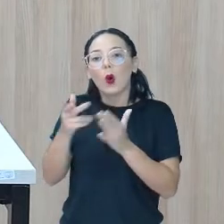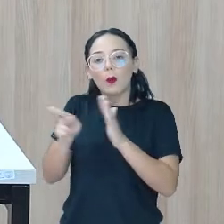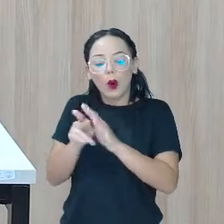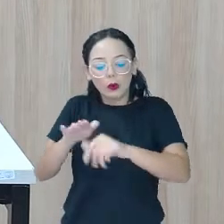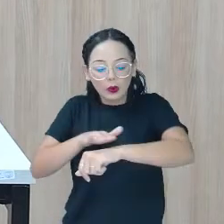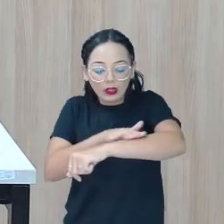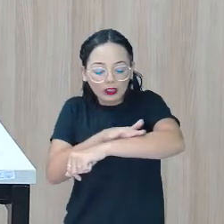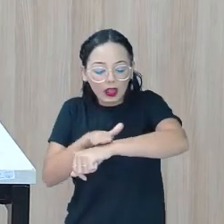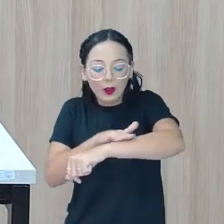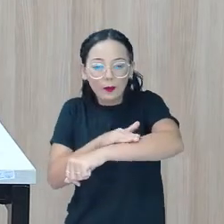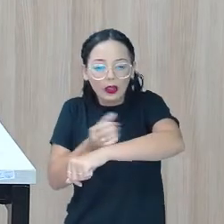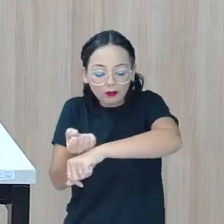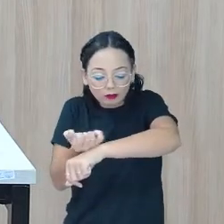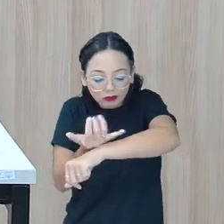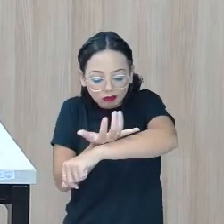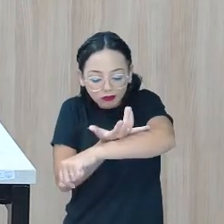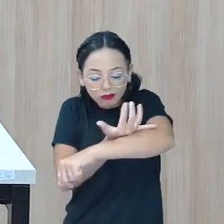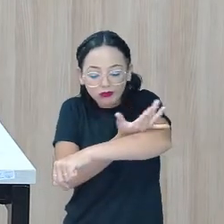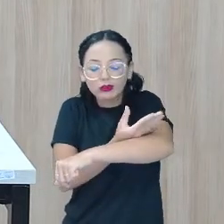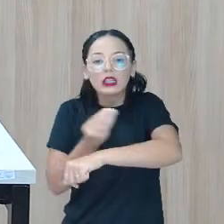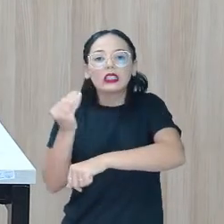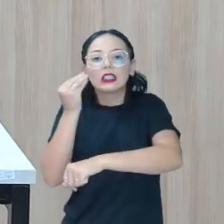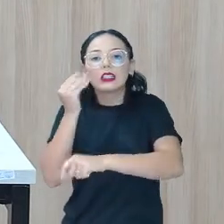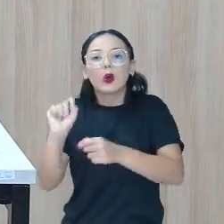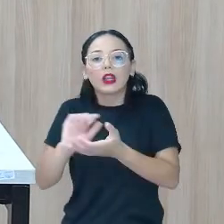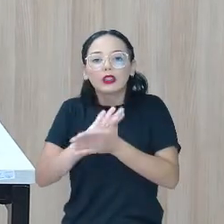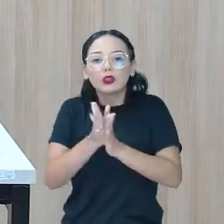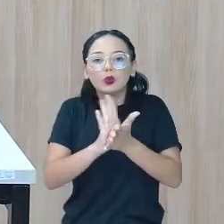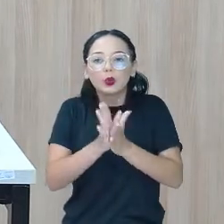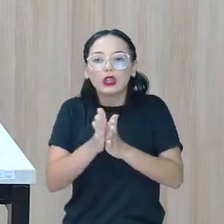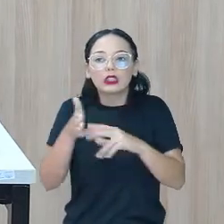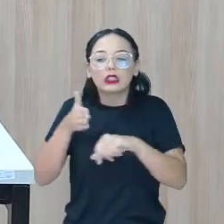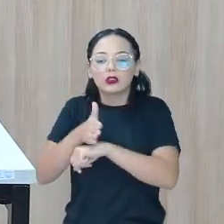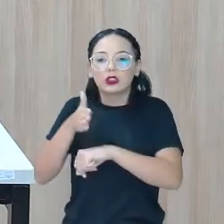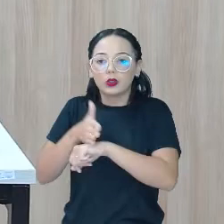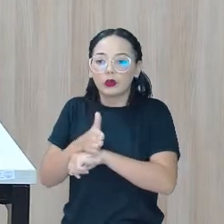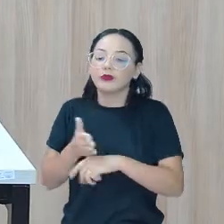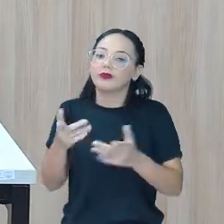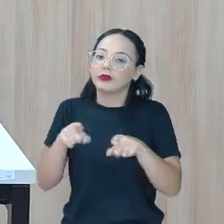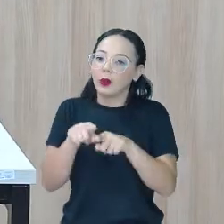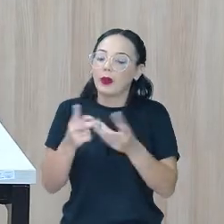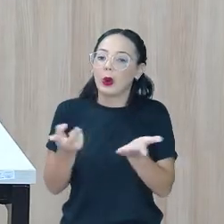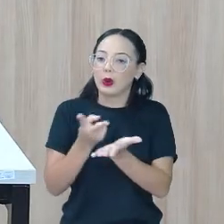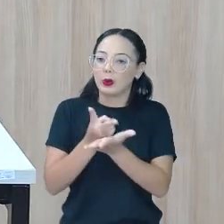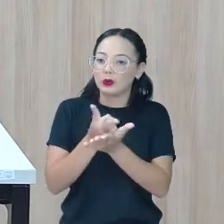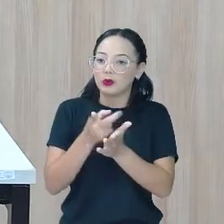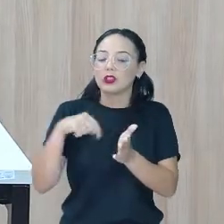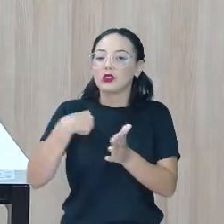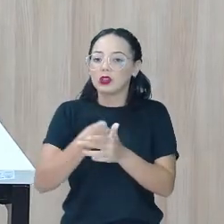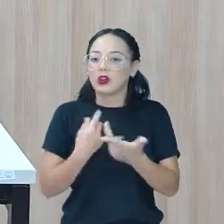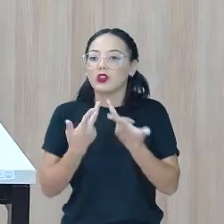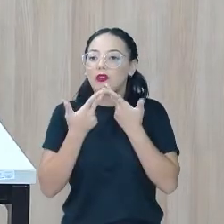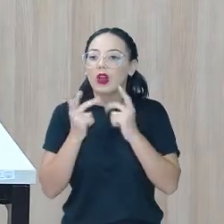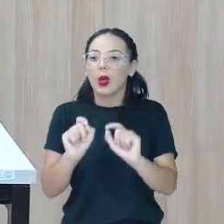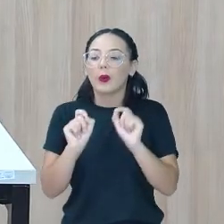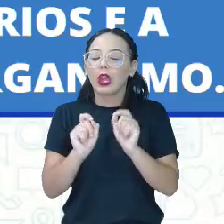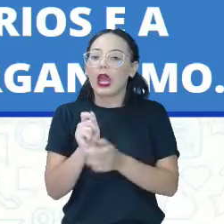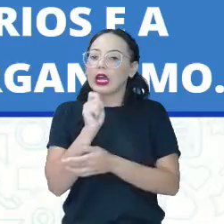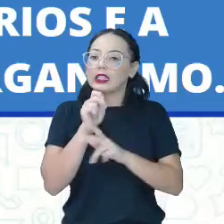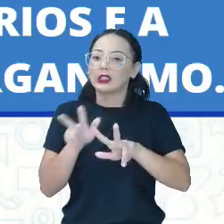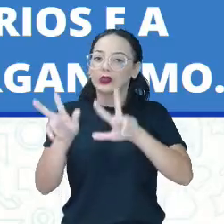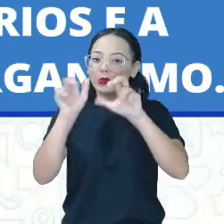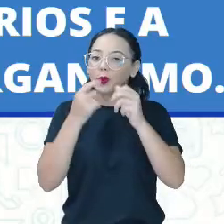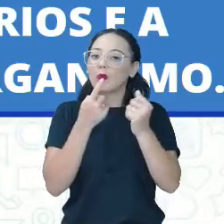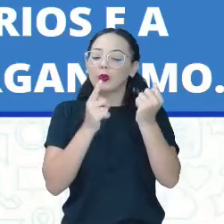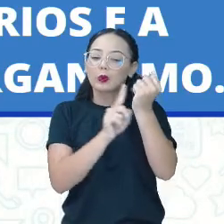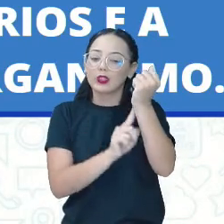externa, para tentar aí destruir esses invasores. Na continuação, a gente vai falar, não é, ainda a respeito do